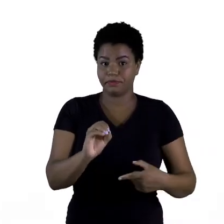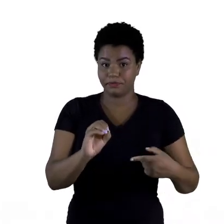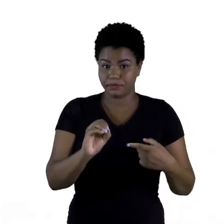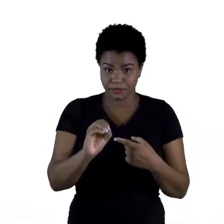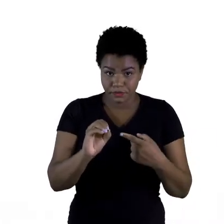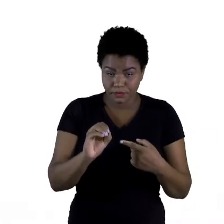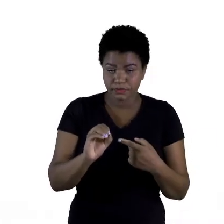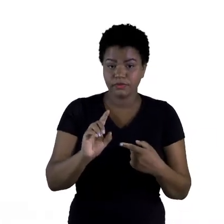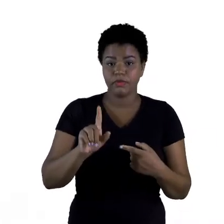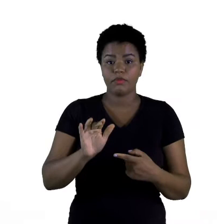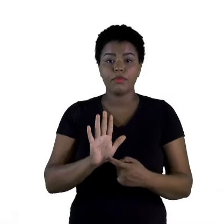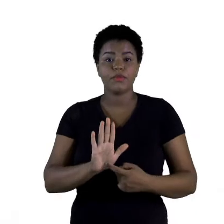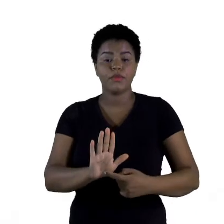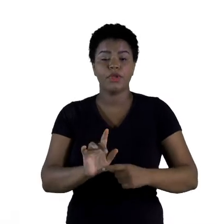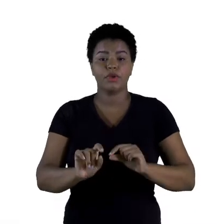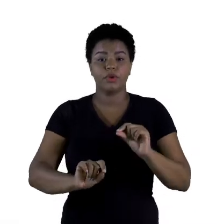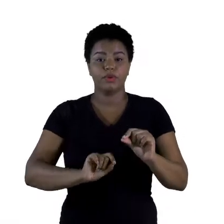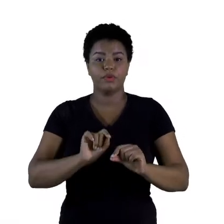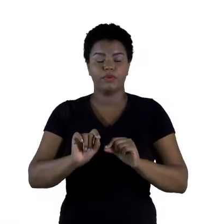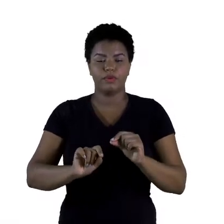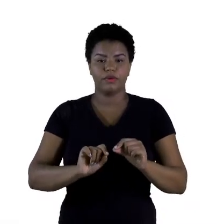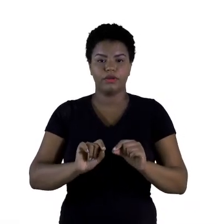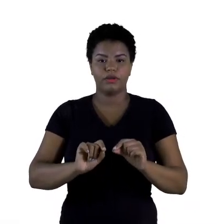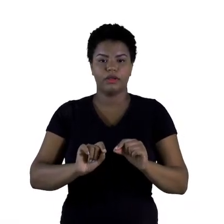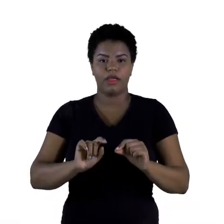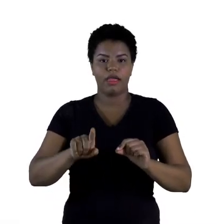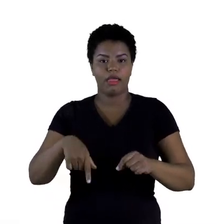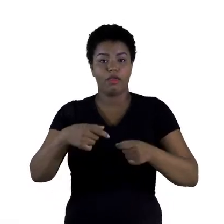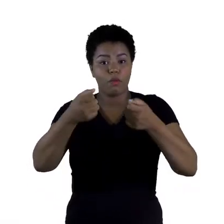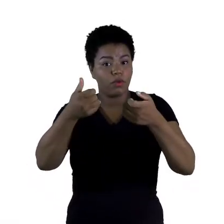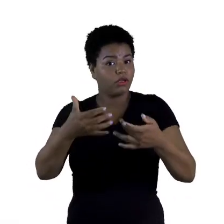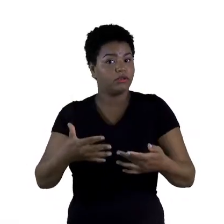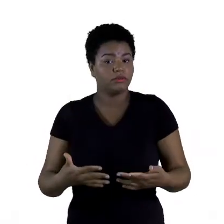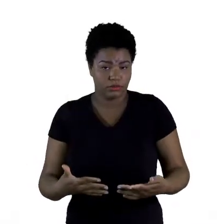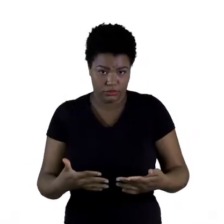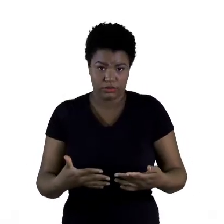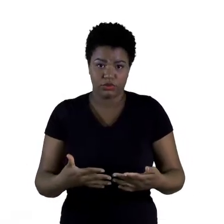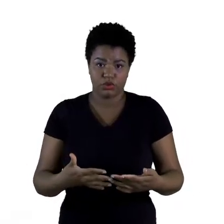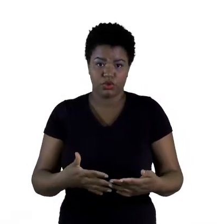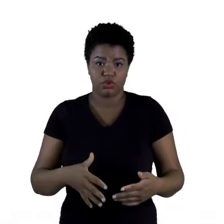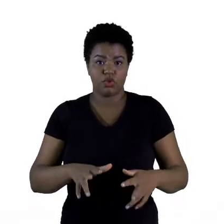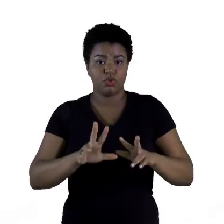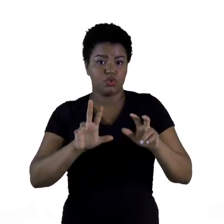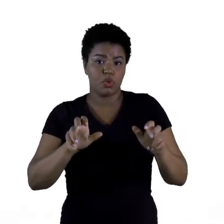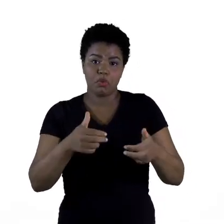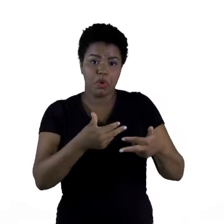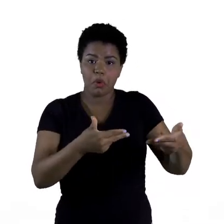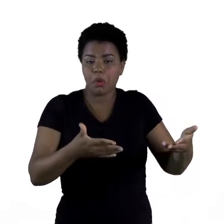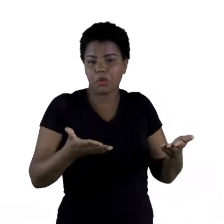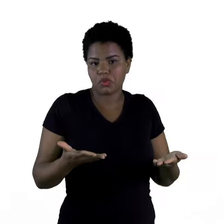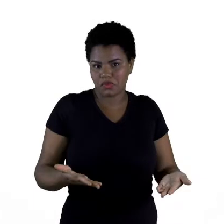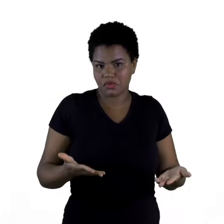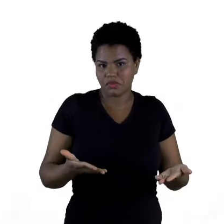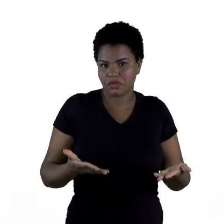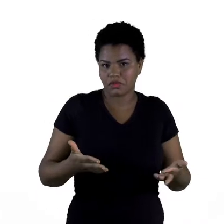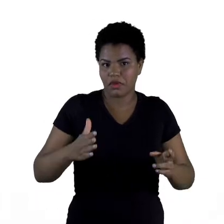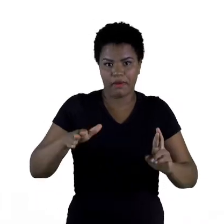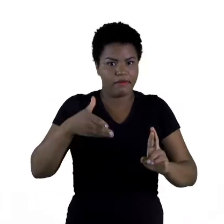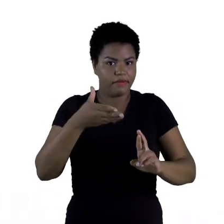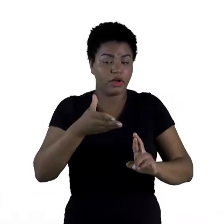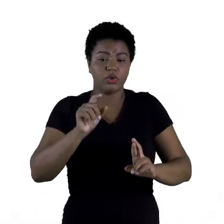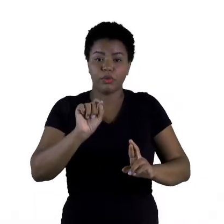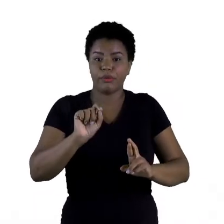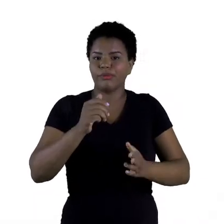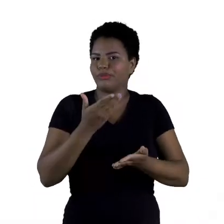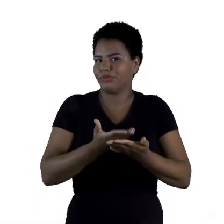isso indica o quê? Revela uma explicação sobre o motivo referente ao estudo.